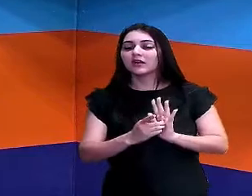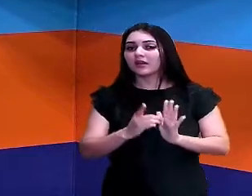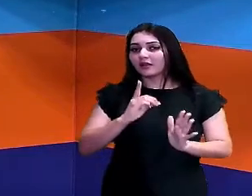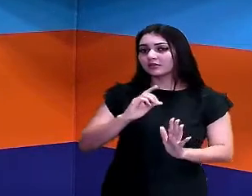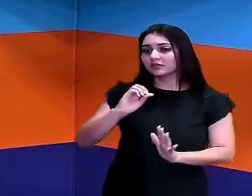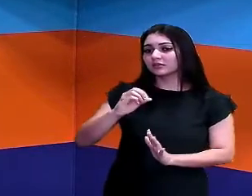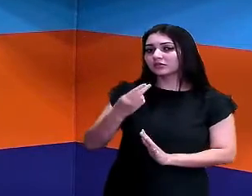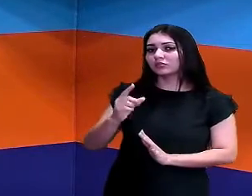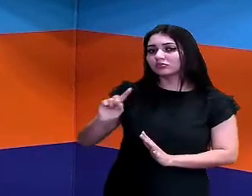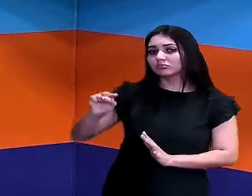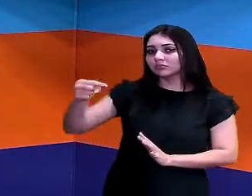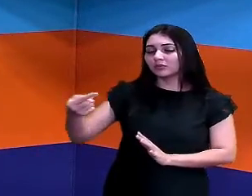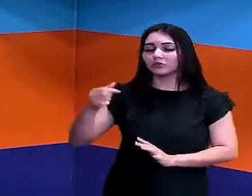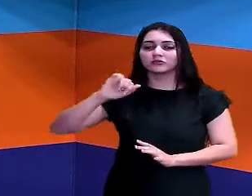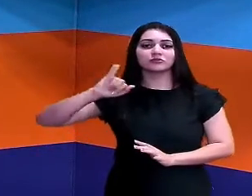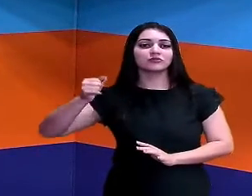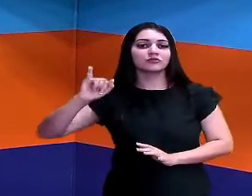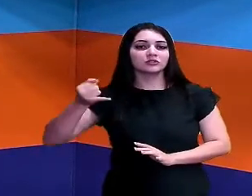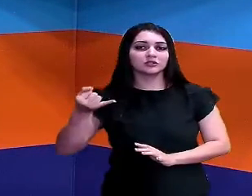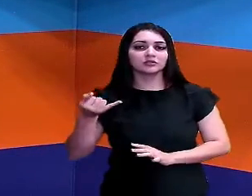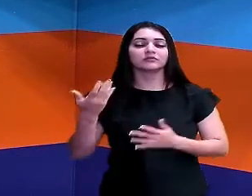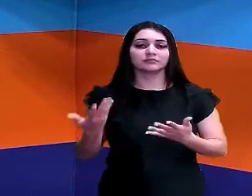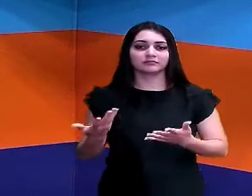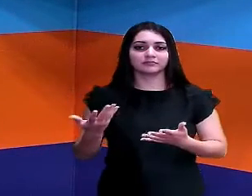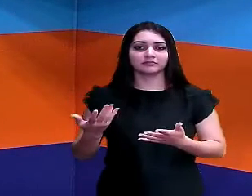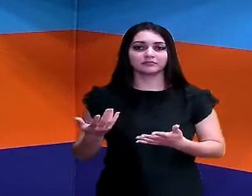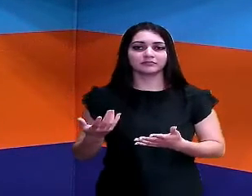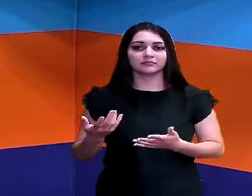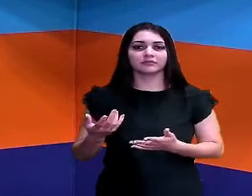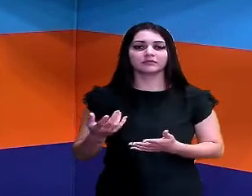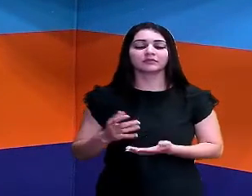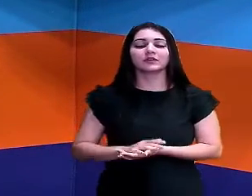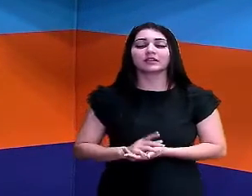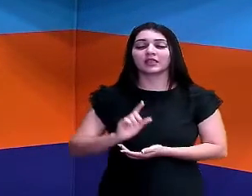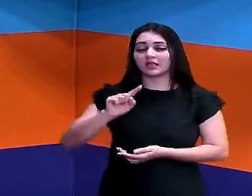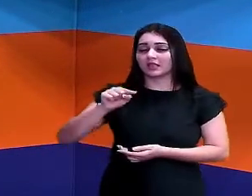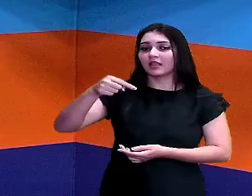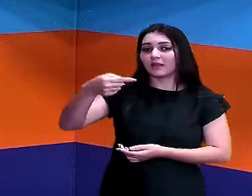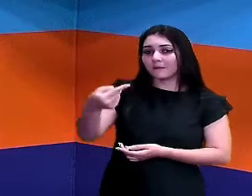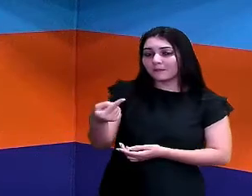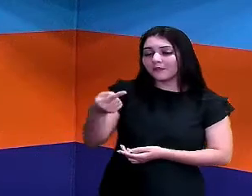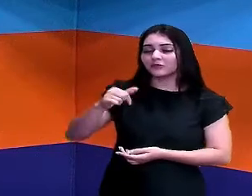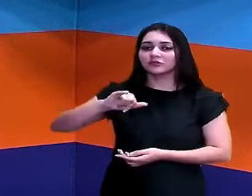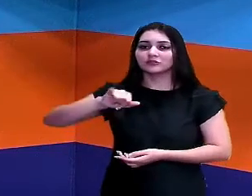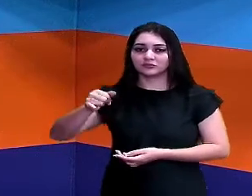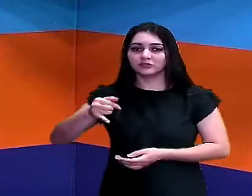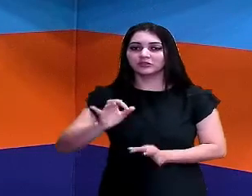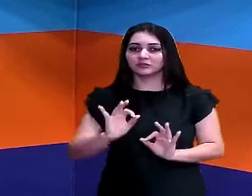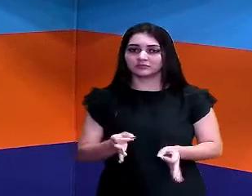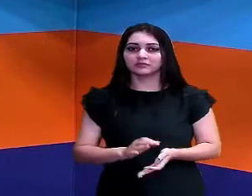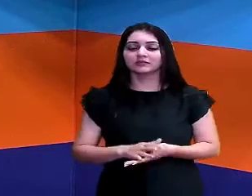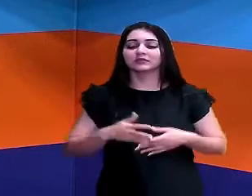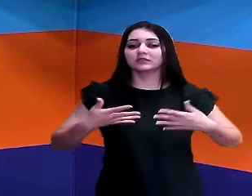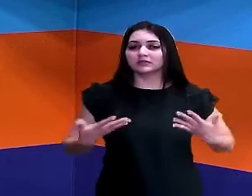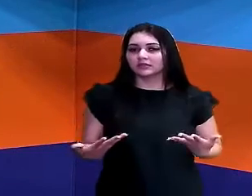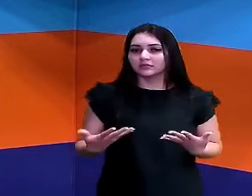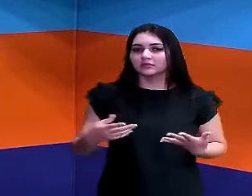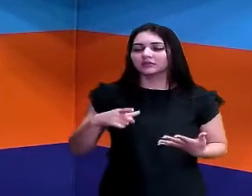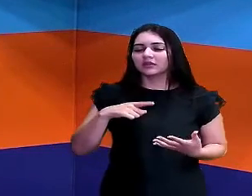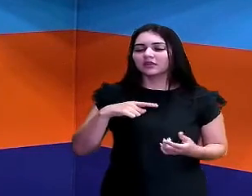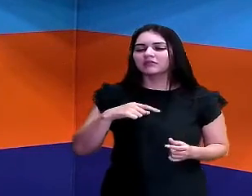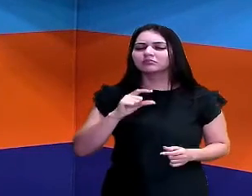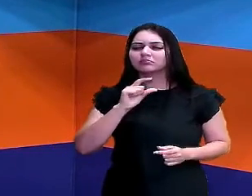antes ou depois de janeiro? Ele vem depois de janeiro, tá certo? Então, gente, foi aí um